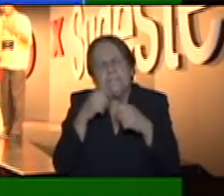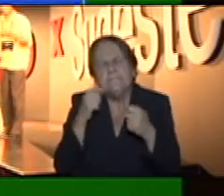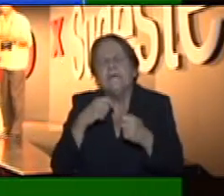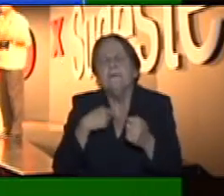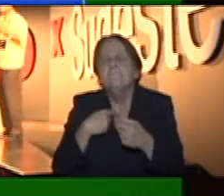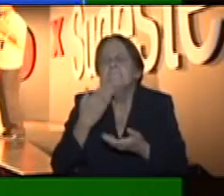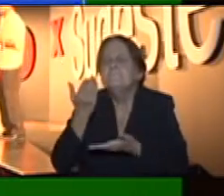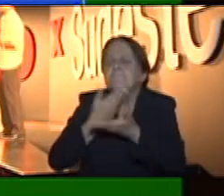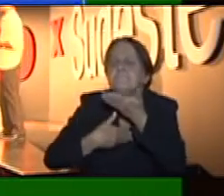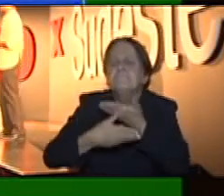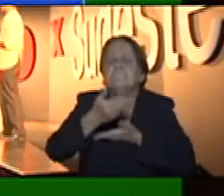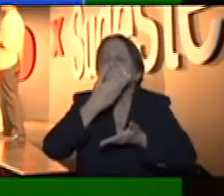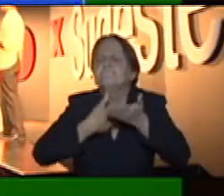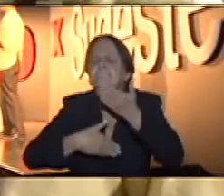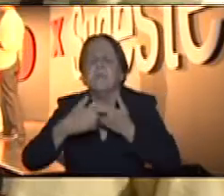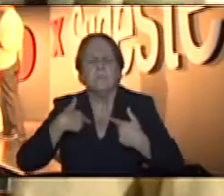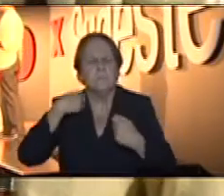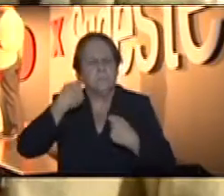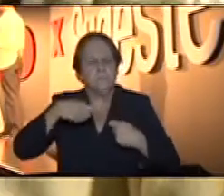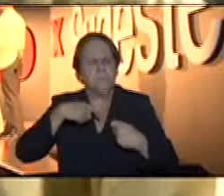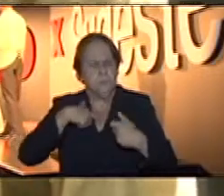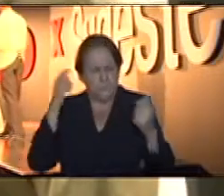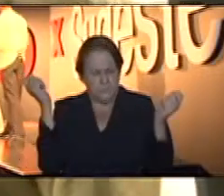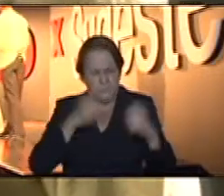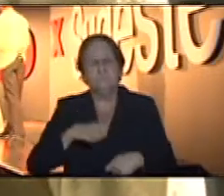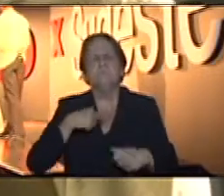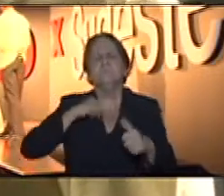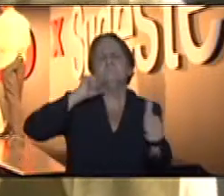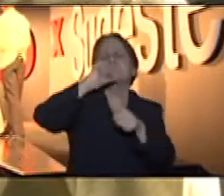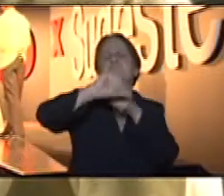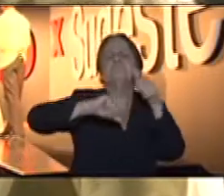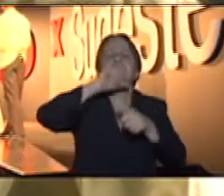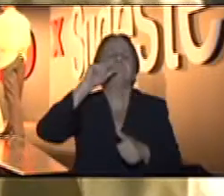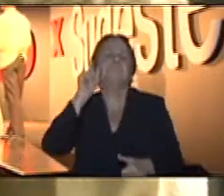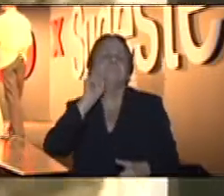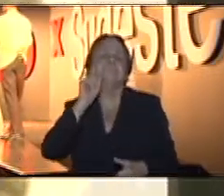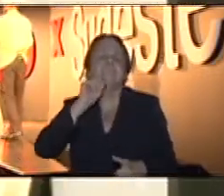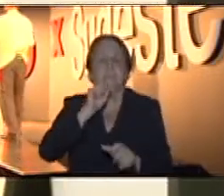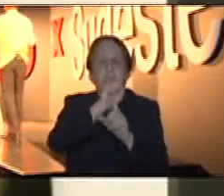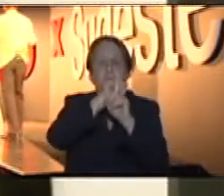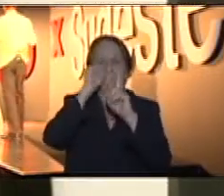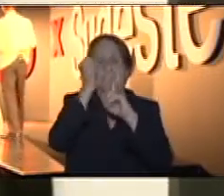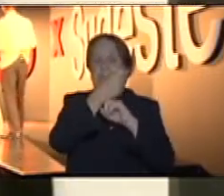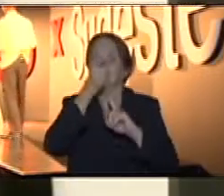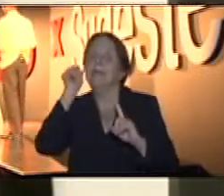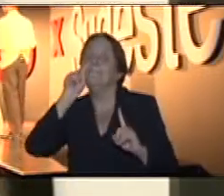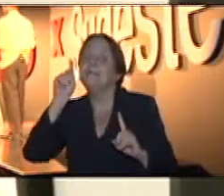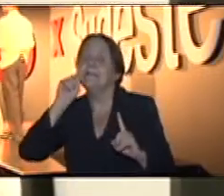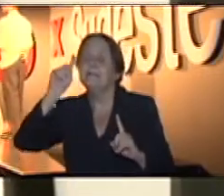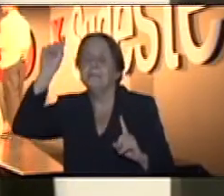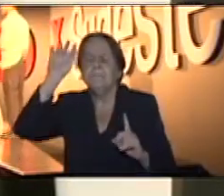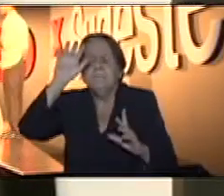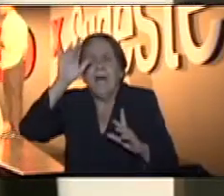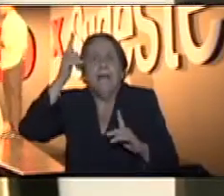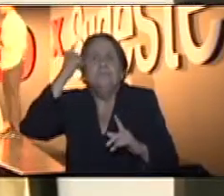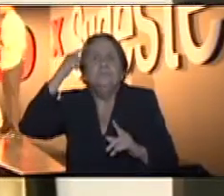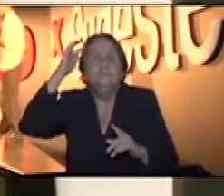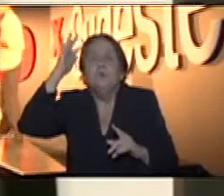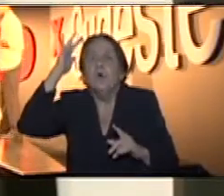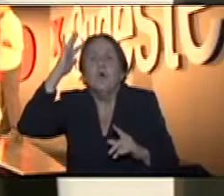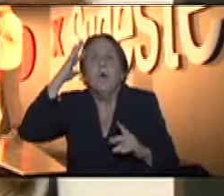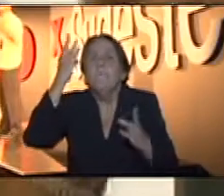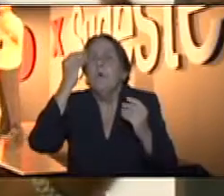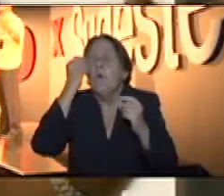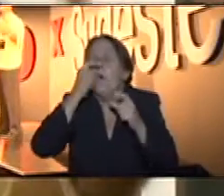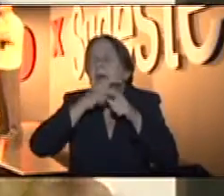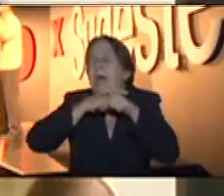e ideias e transformar uma sociedade a sociedade americana mas seu sonho era tão grande tão grande tão